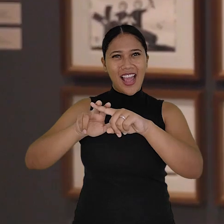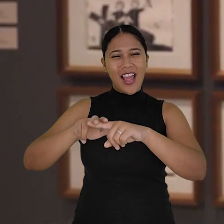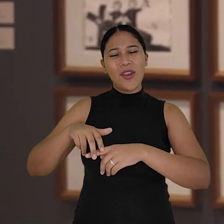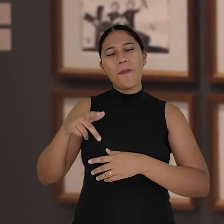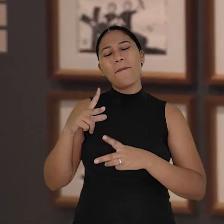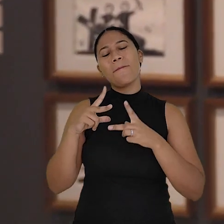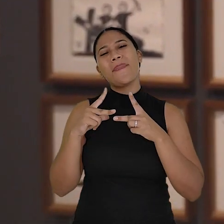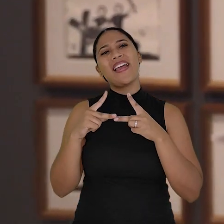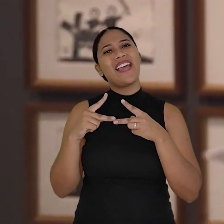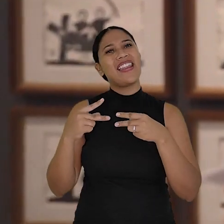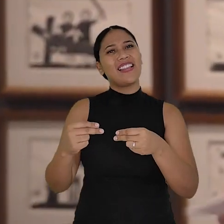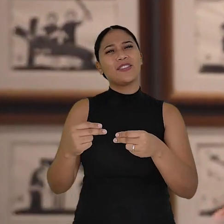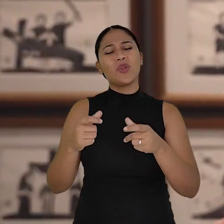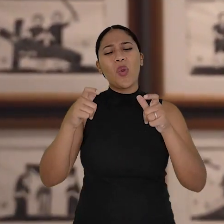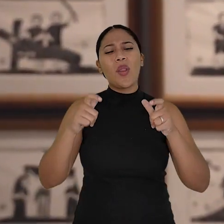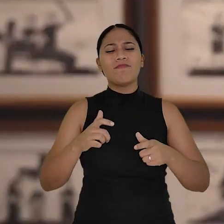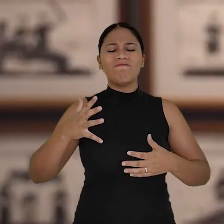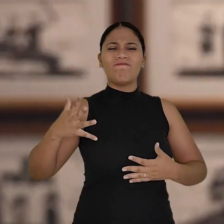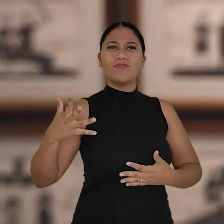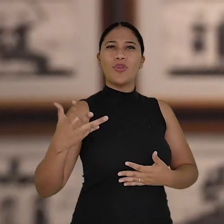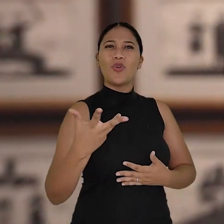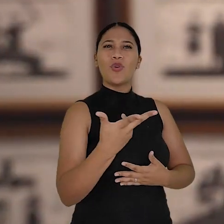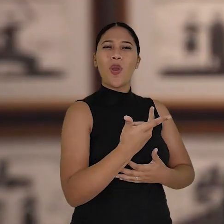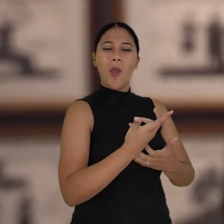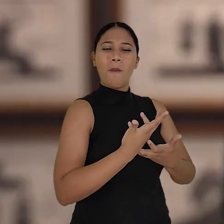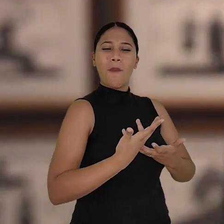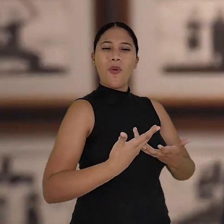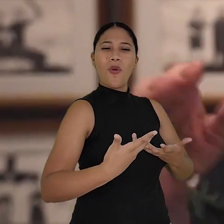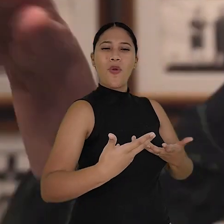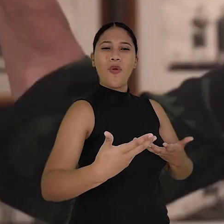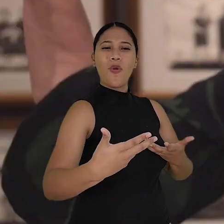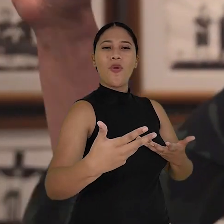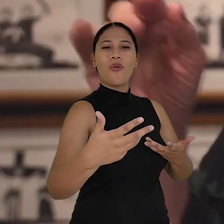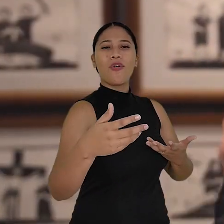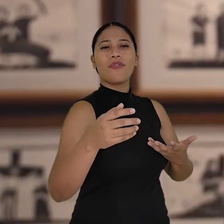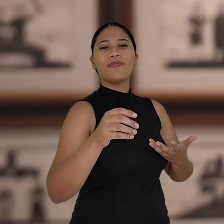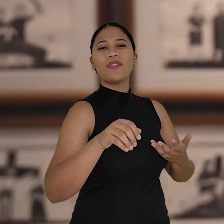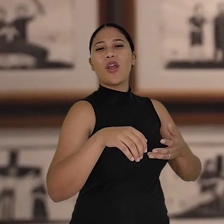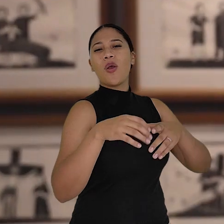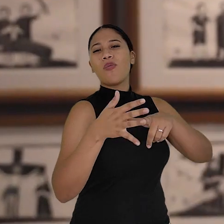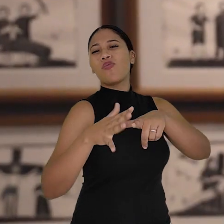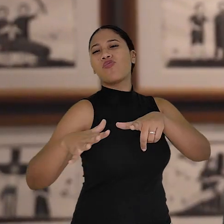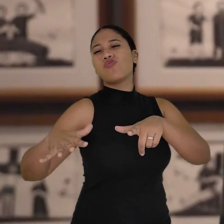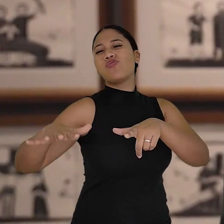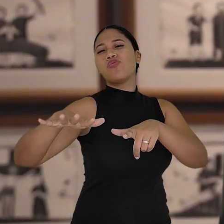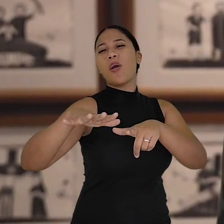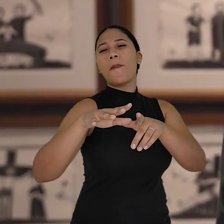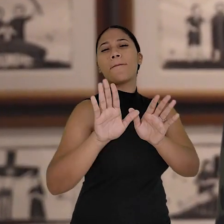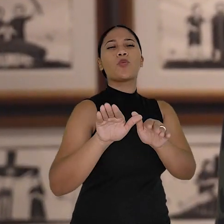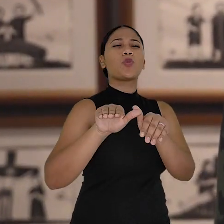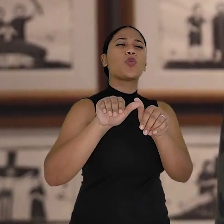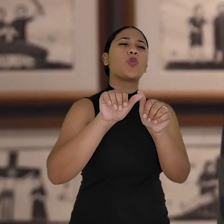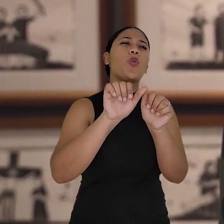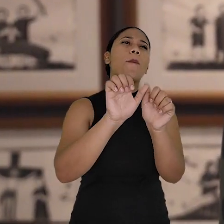merece um lugar sofisticado, cheio de rosas e flores, um lindo lago do lado, os